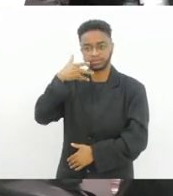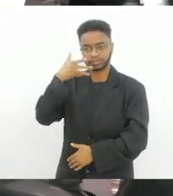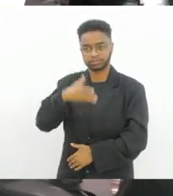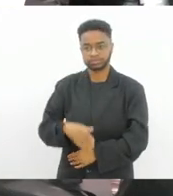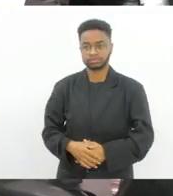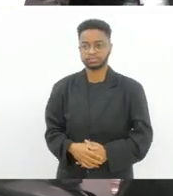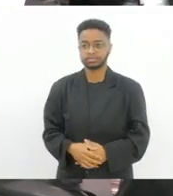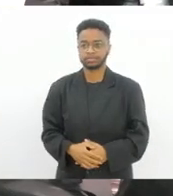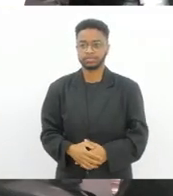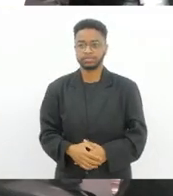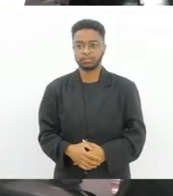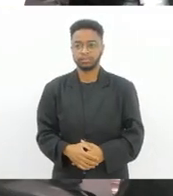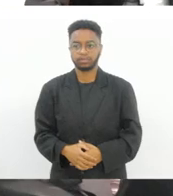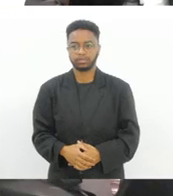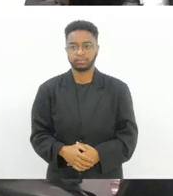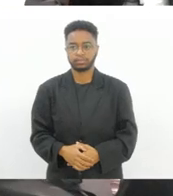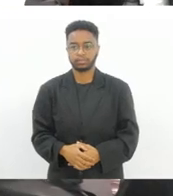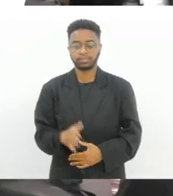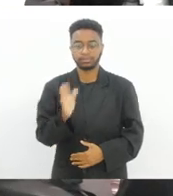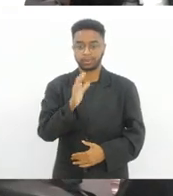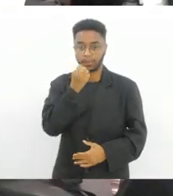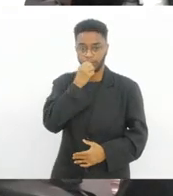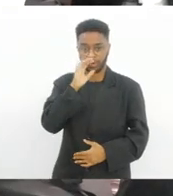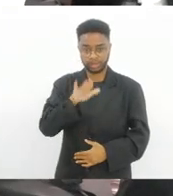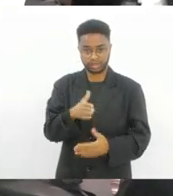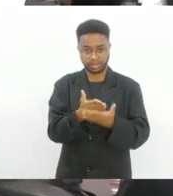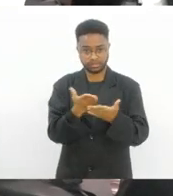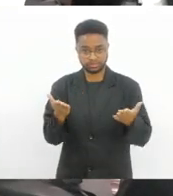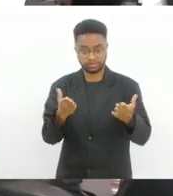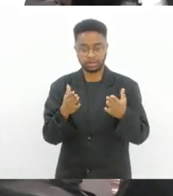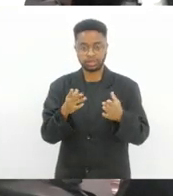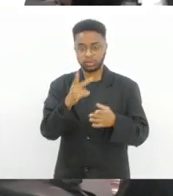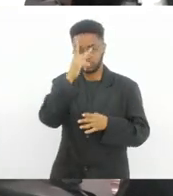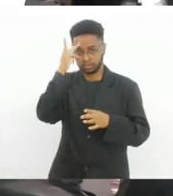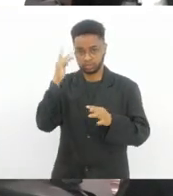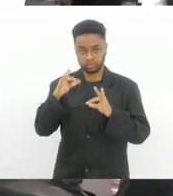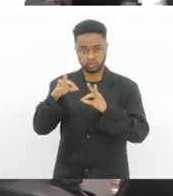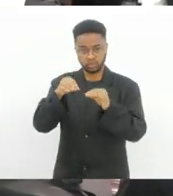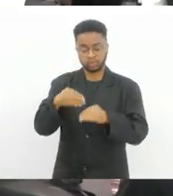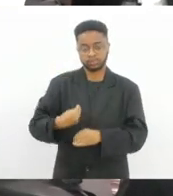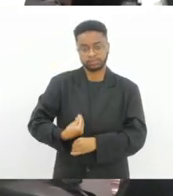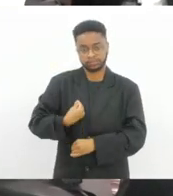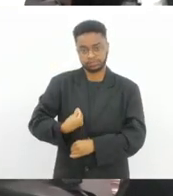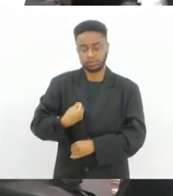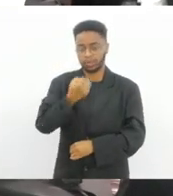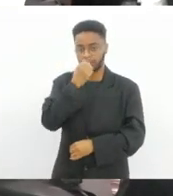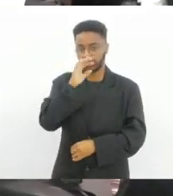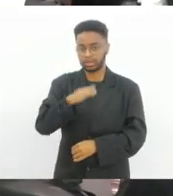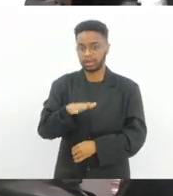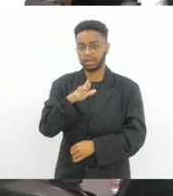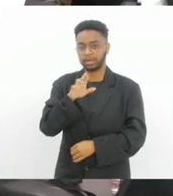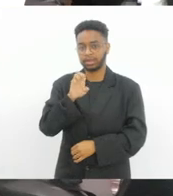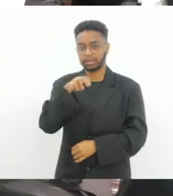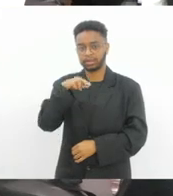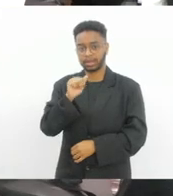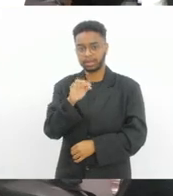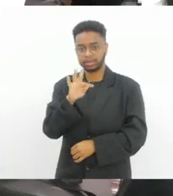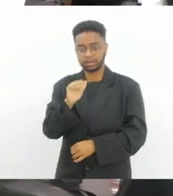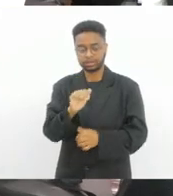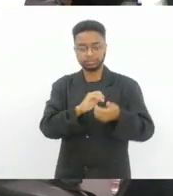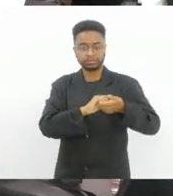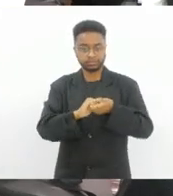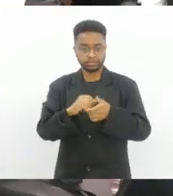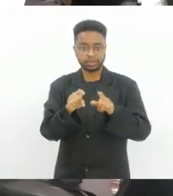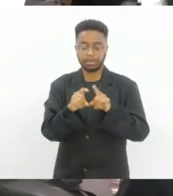fala. Oi, boa tarde a todas as pessoas presentes. Boa tarde, Renata. Te saudar, parabenizar